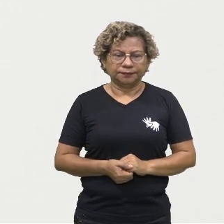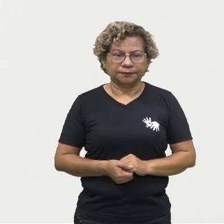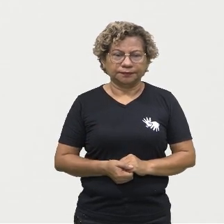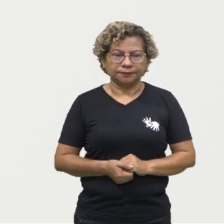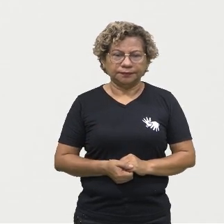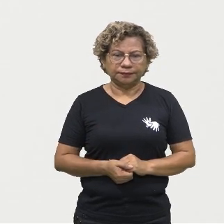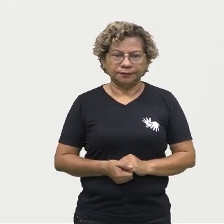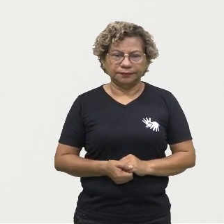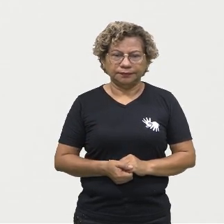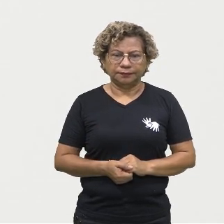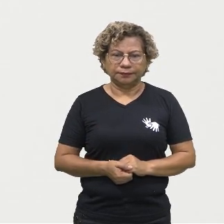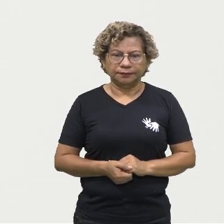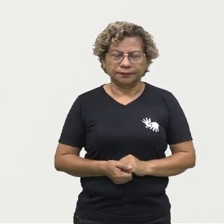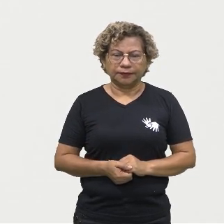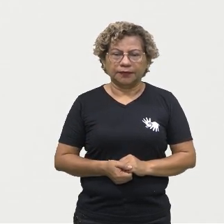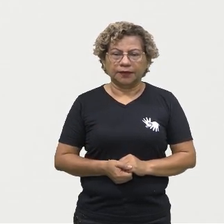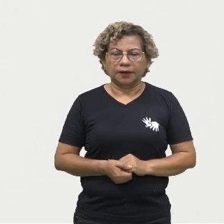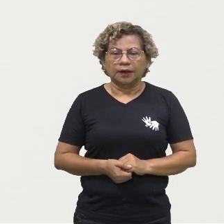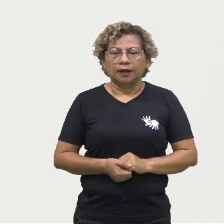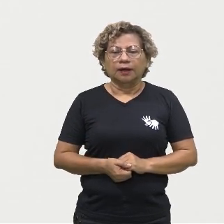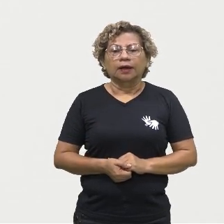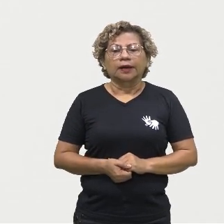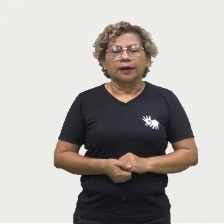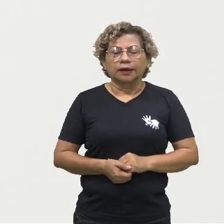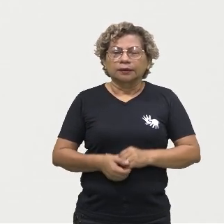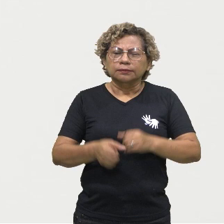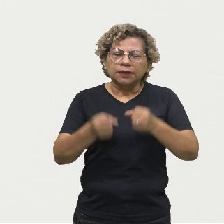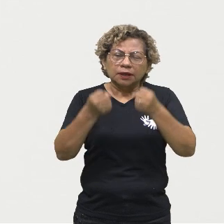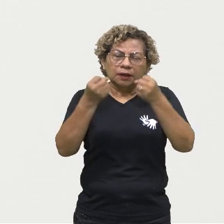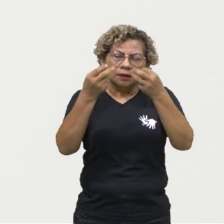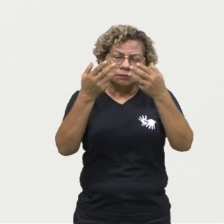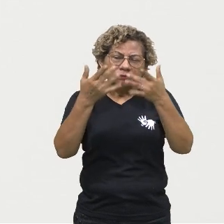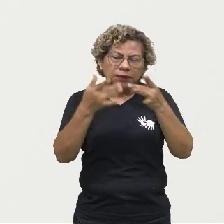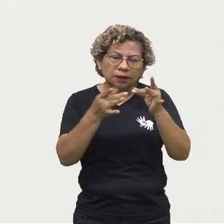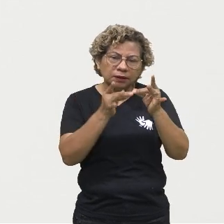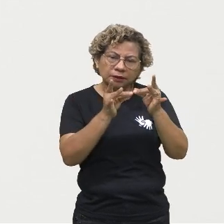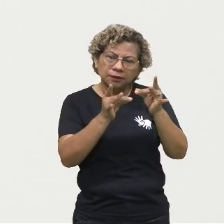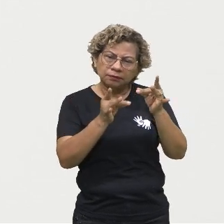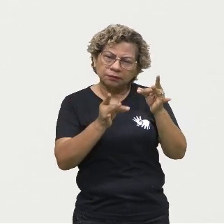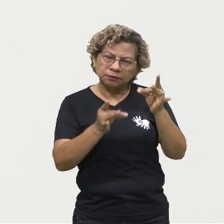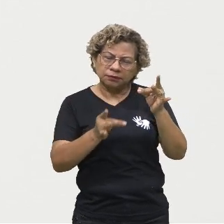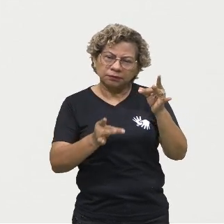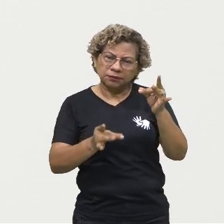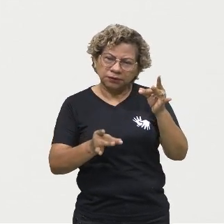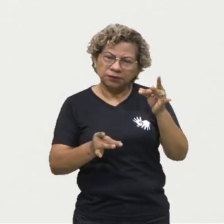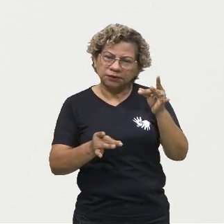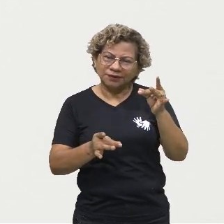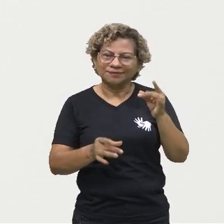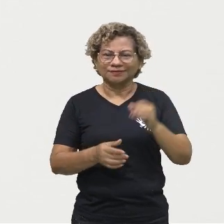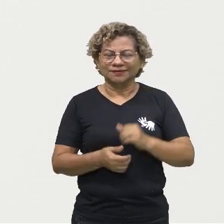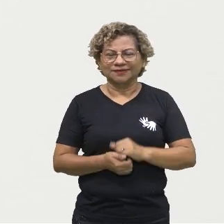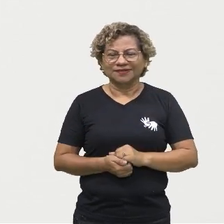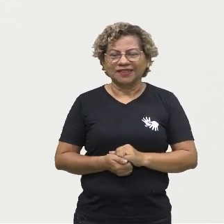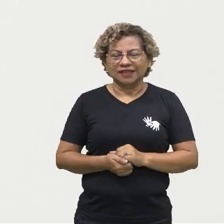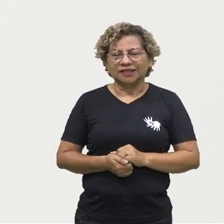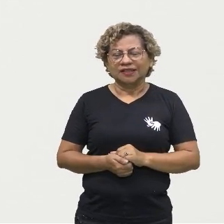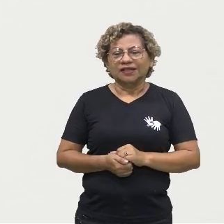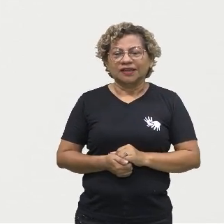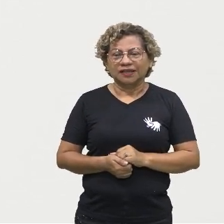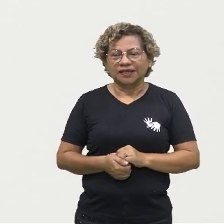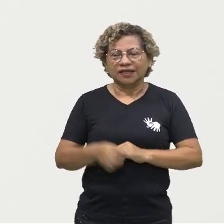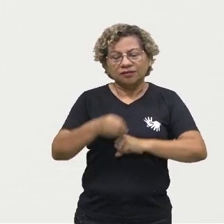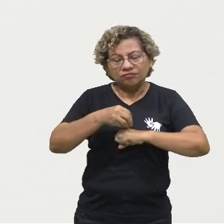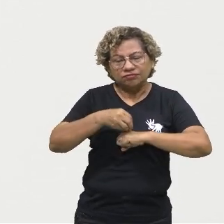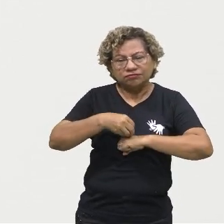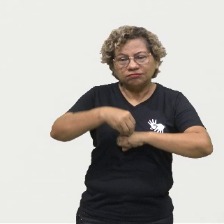C. Para expressar, olhem que verbos bonitos, é